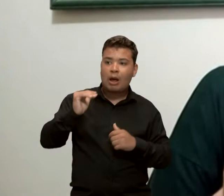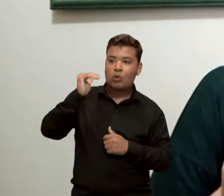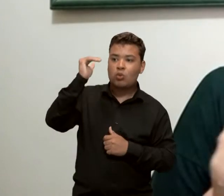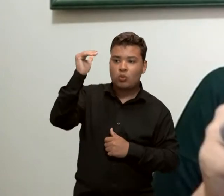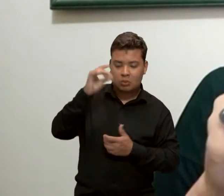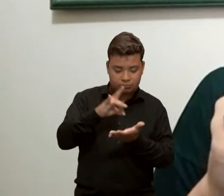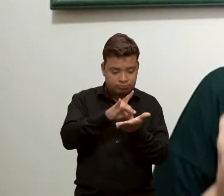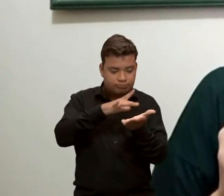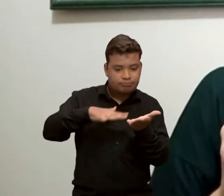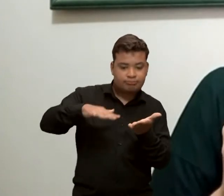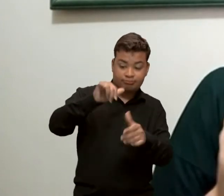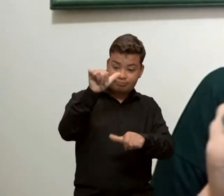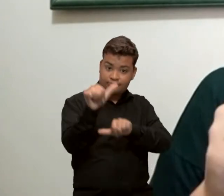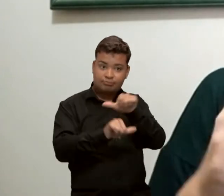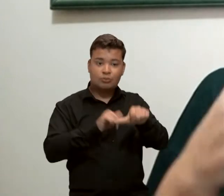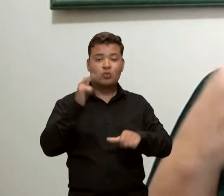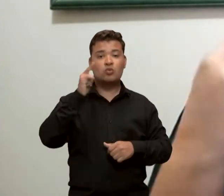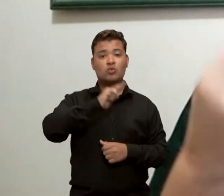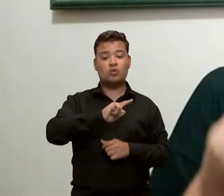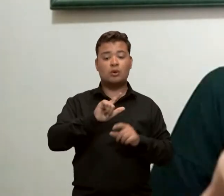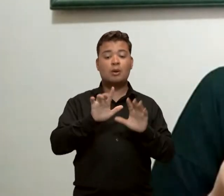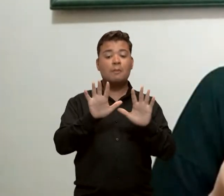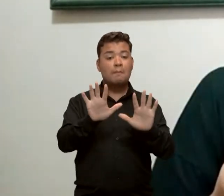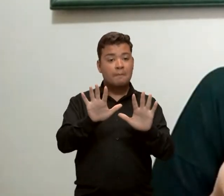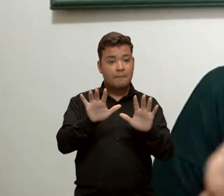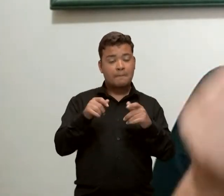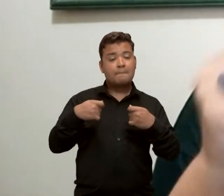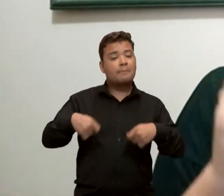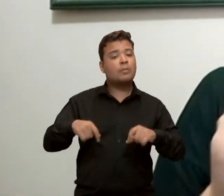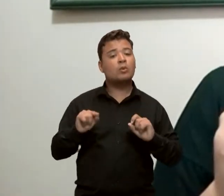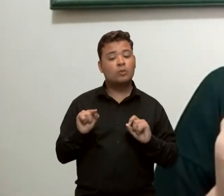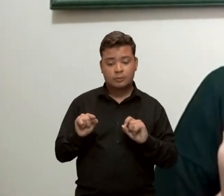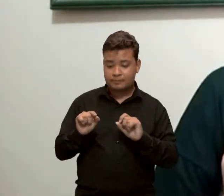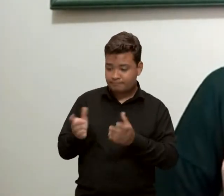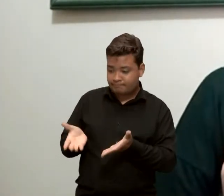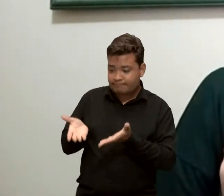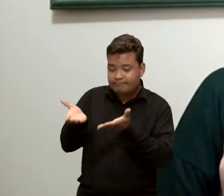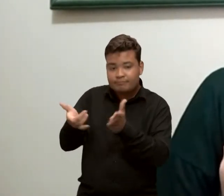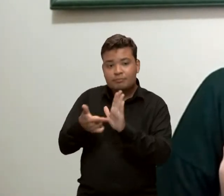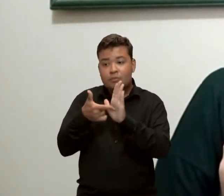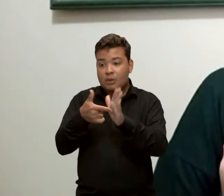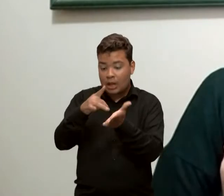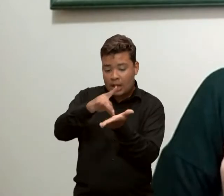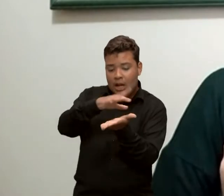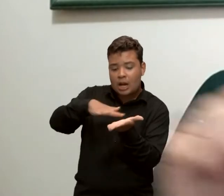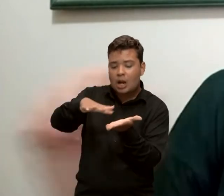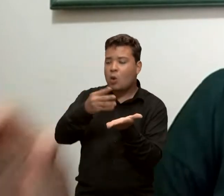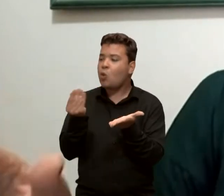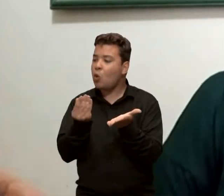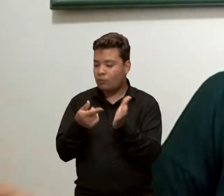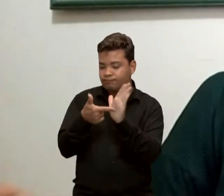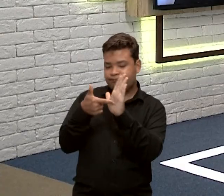isso, elas são convidadas a ser conscientes da realidade em que elas estão inseridas.